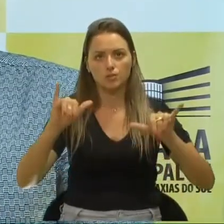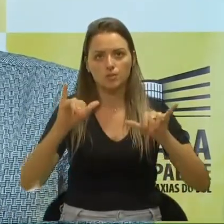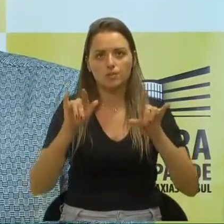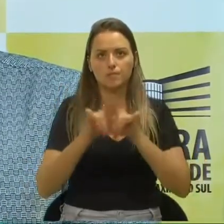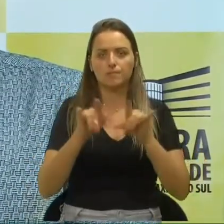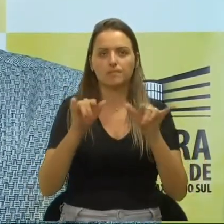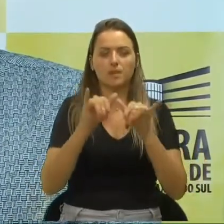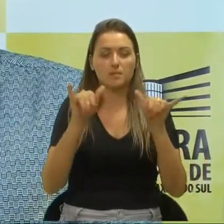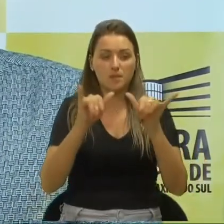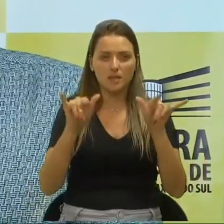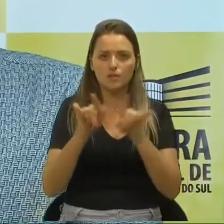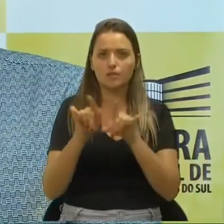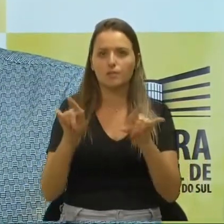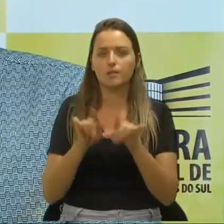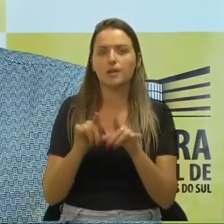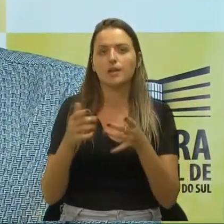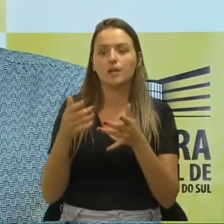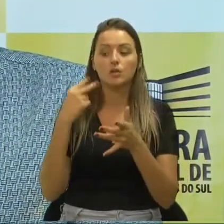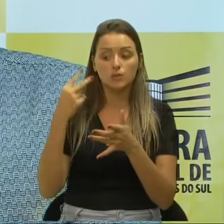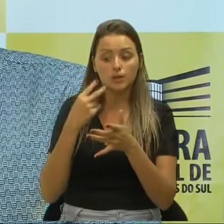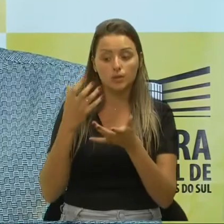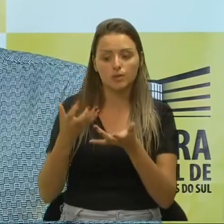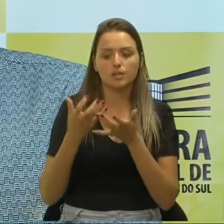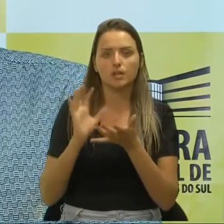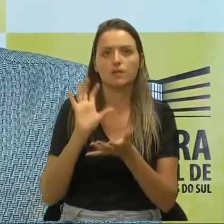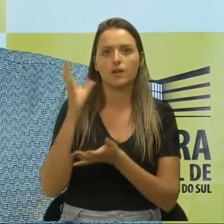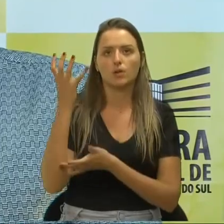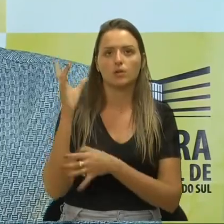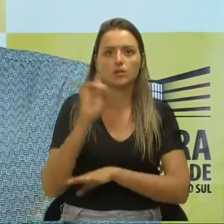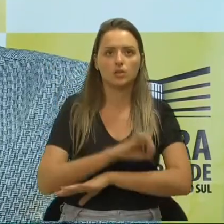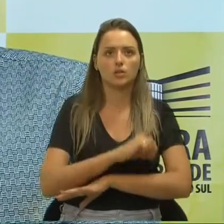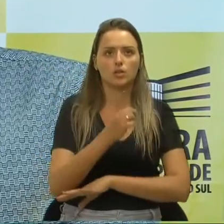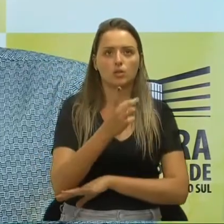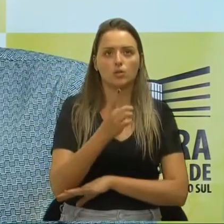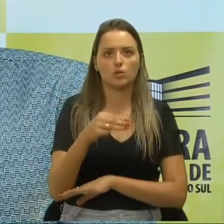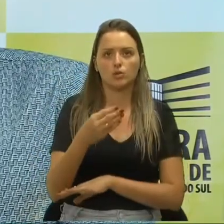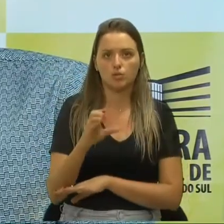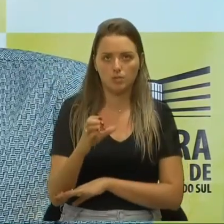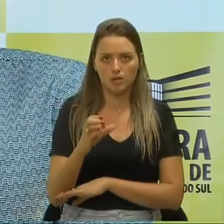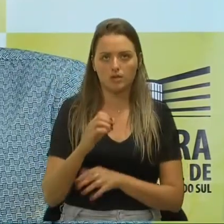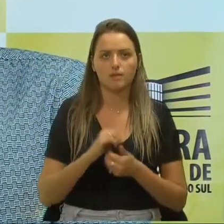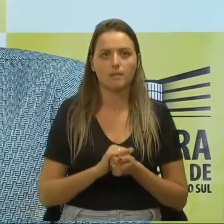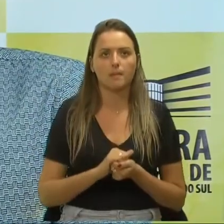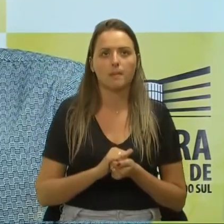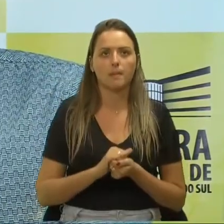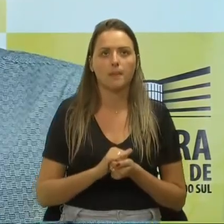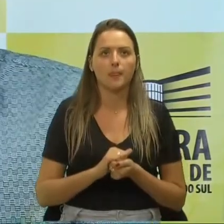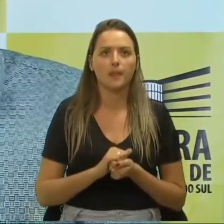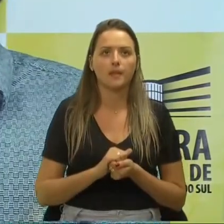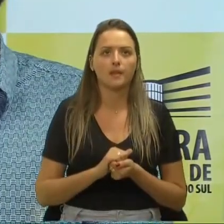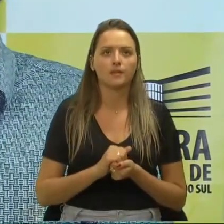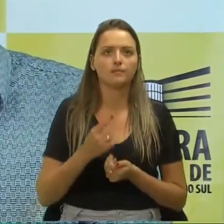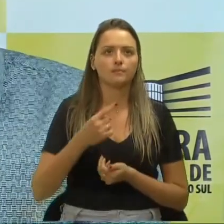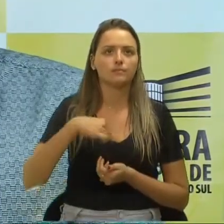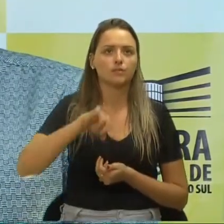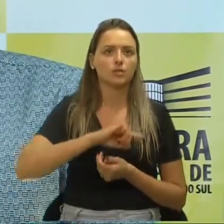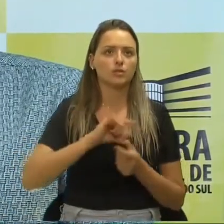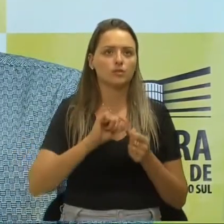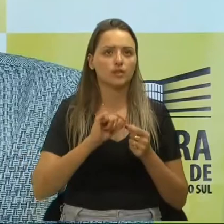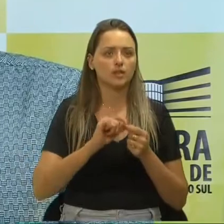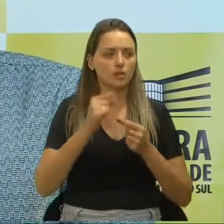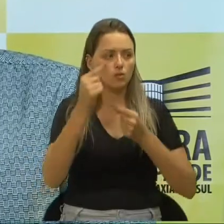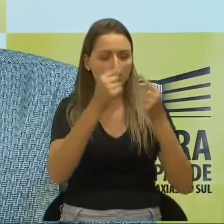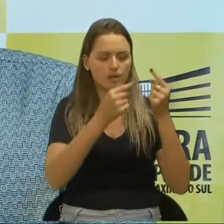pelos vereadores mesmo, que vai acontecer no dia 12 e que nos permite aí fazer uma